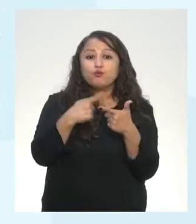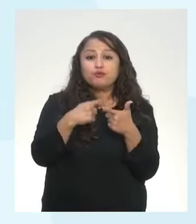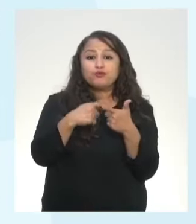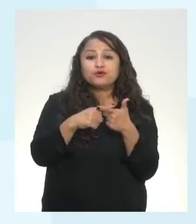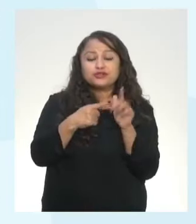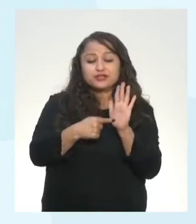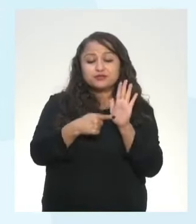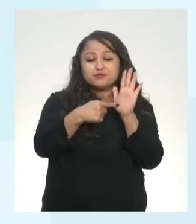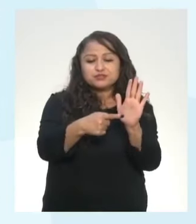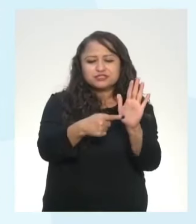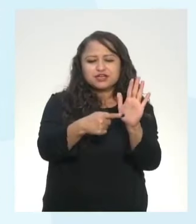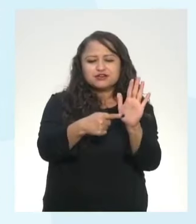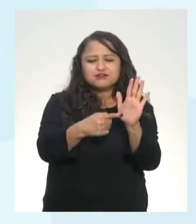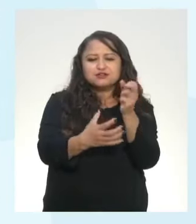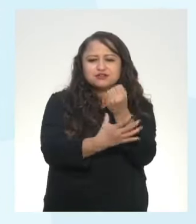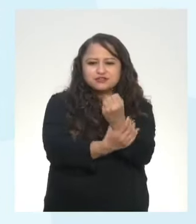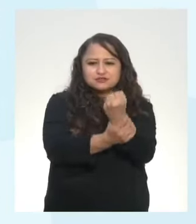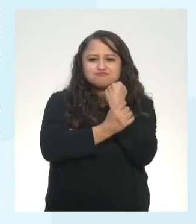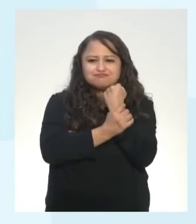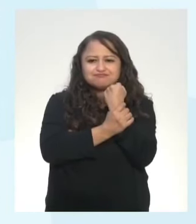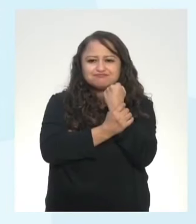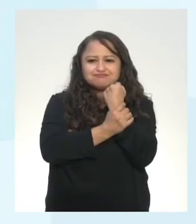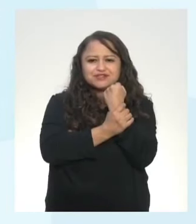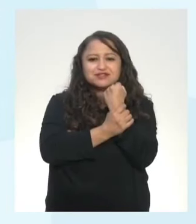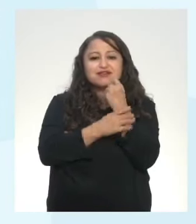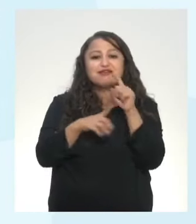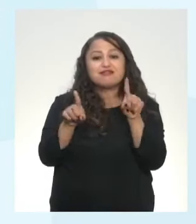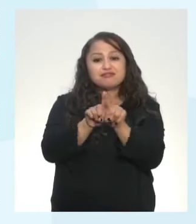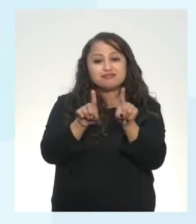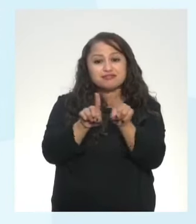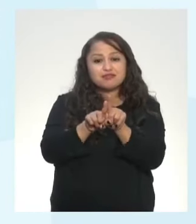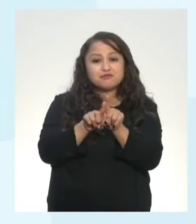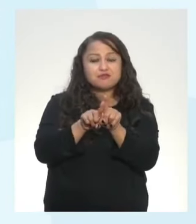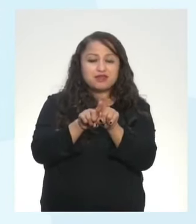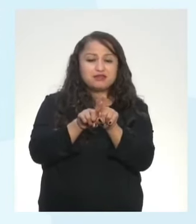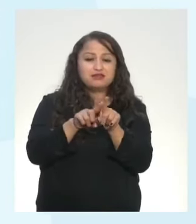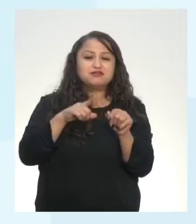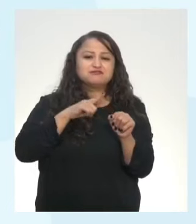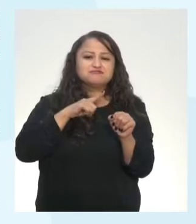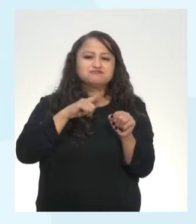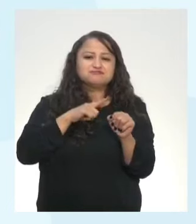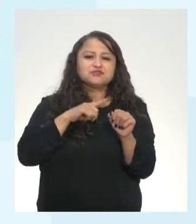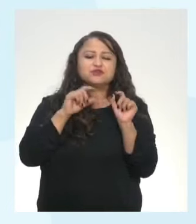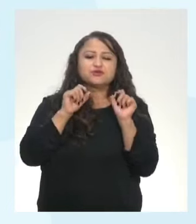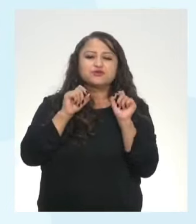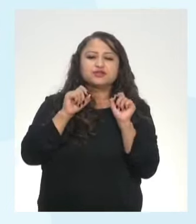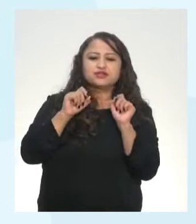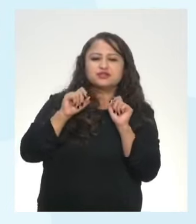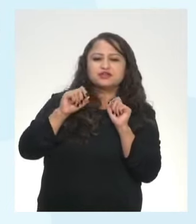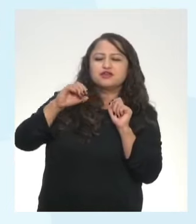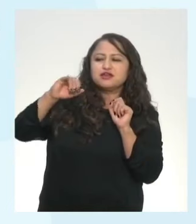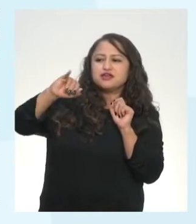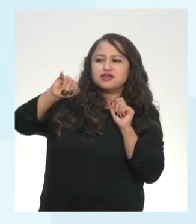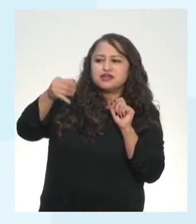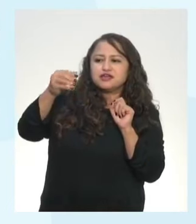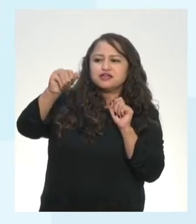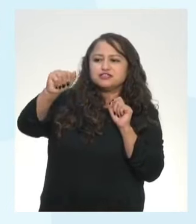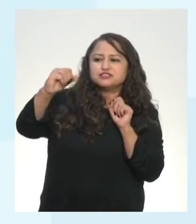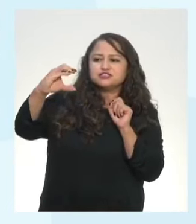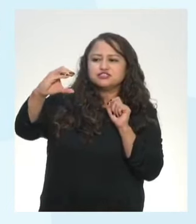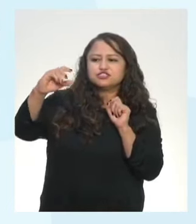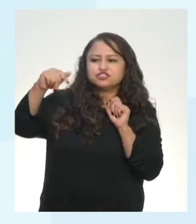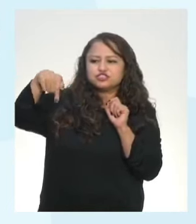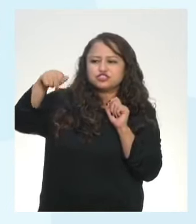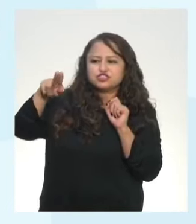poder absolutista vieram também pela obra de Jacques Bossuet, chamada